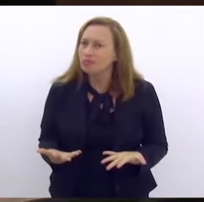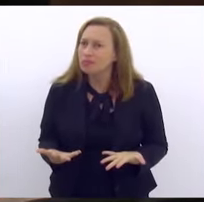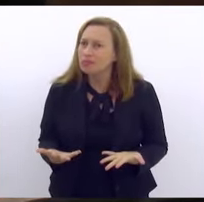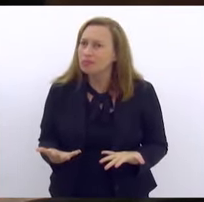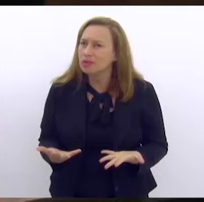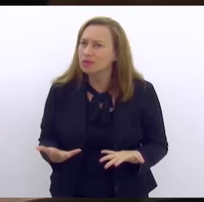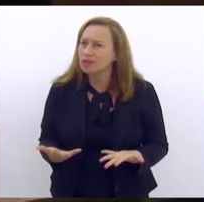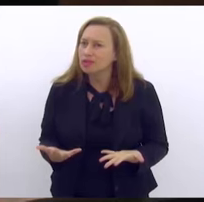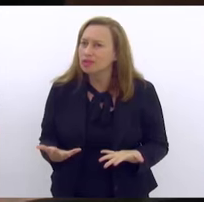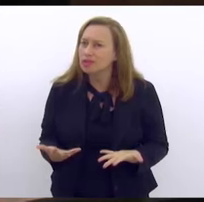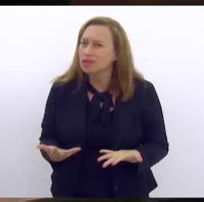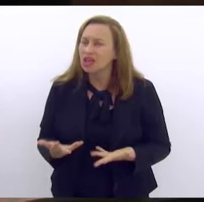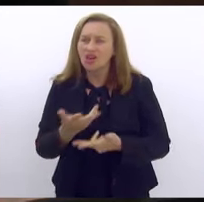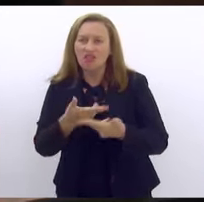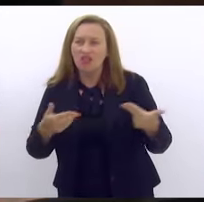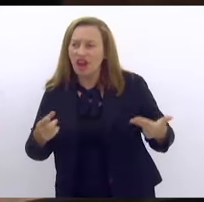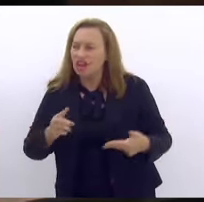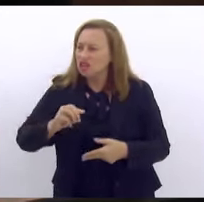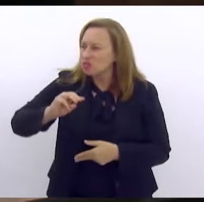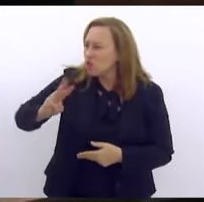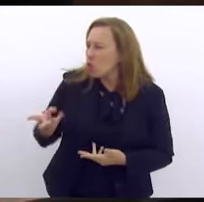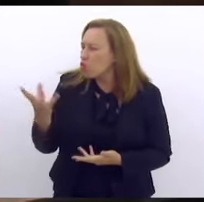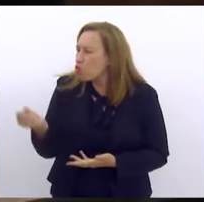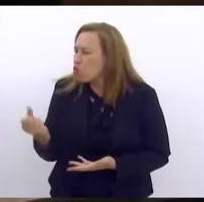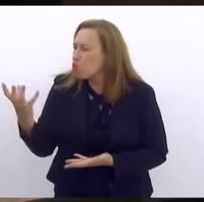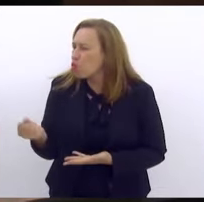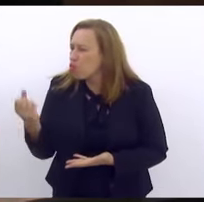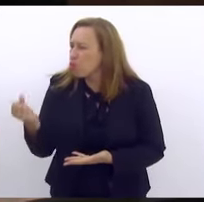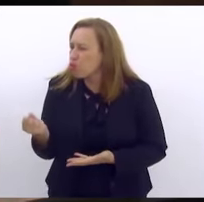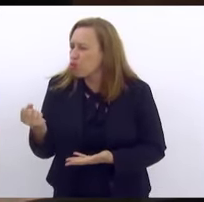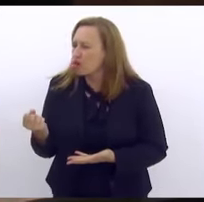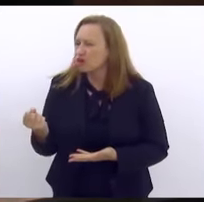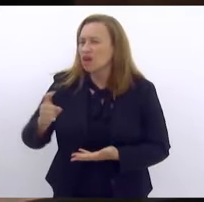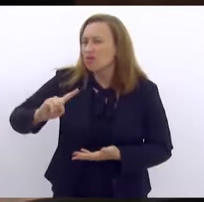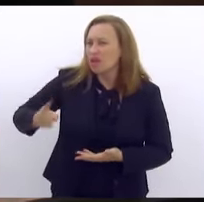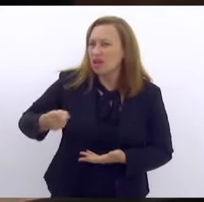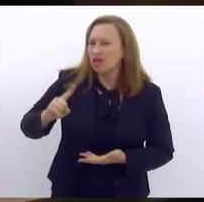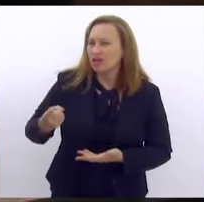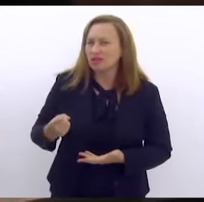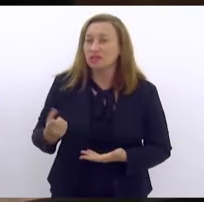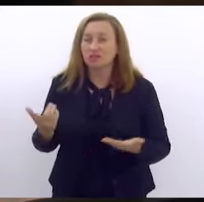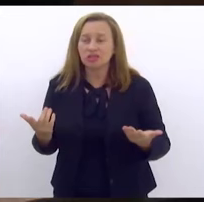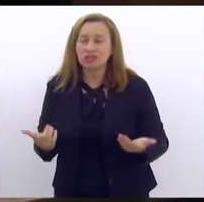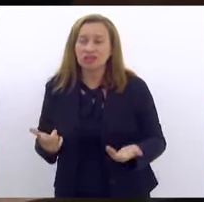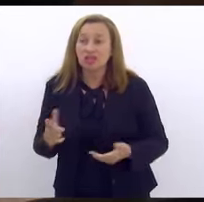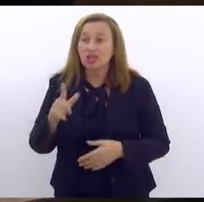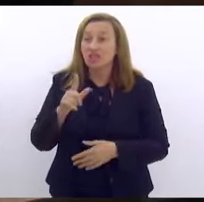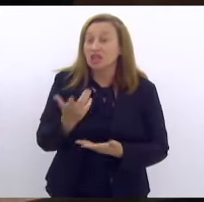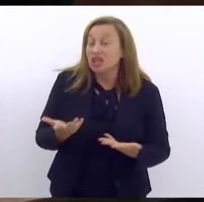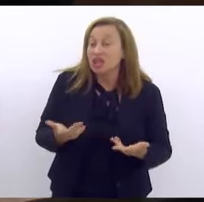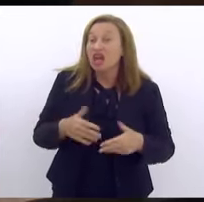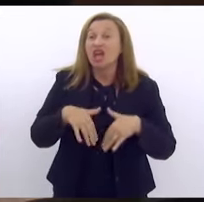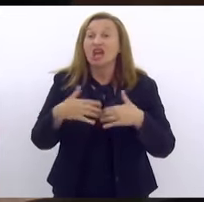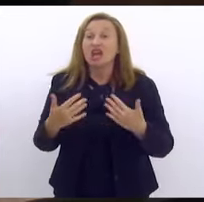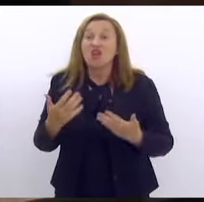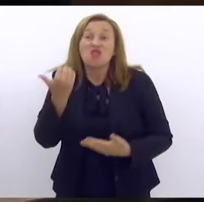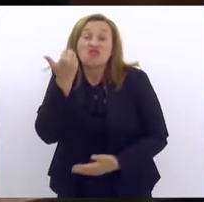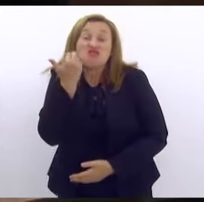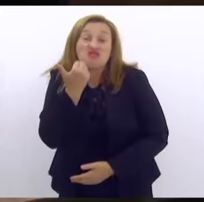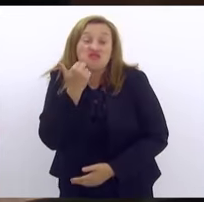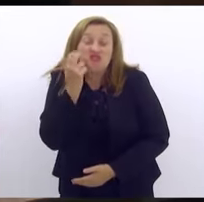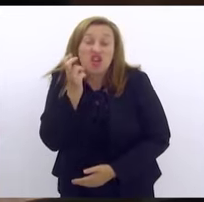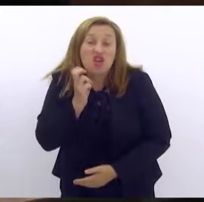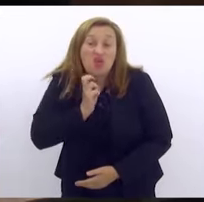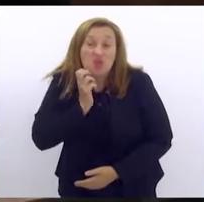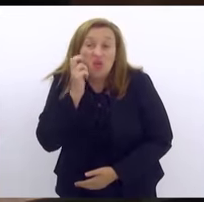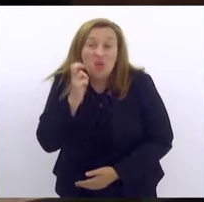Saques em milhares de reais na boca do caixa eletrônica, figura dos jetons, enfim, uma